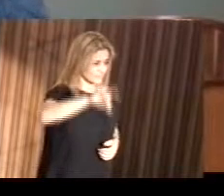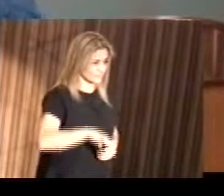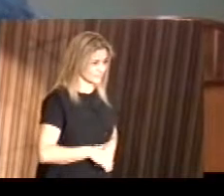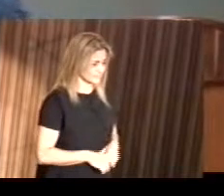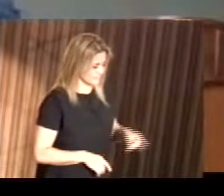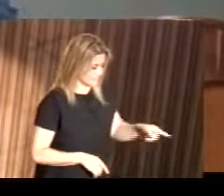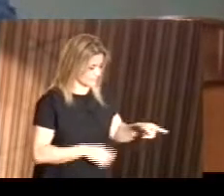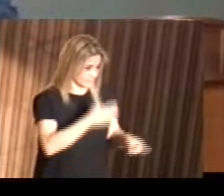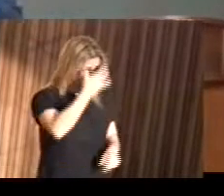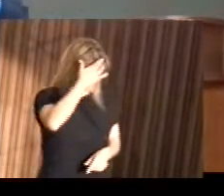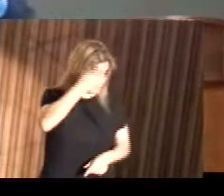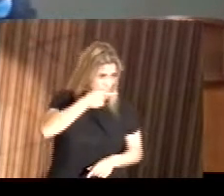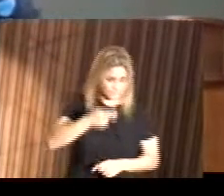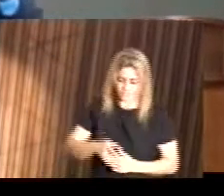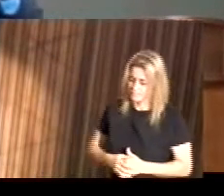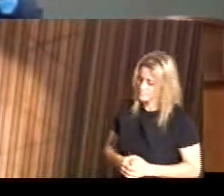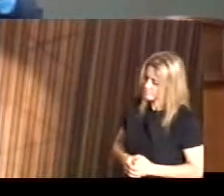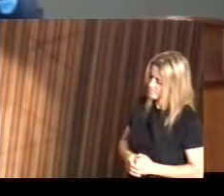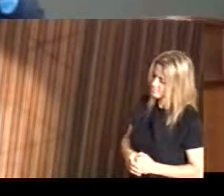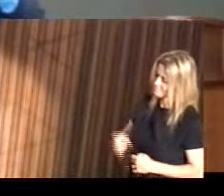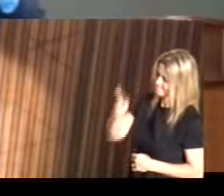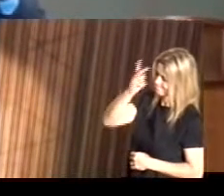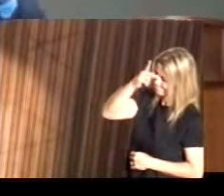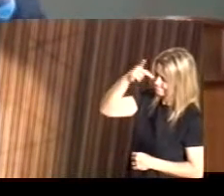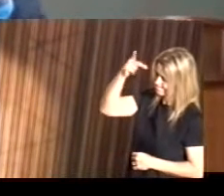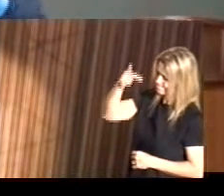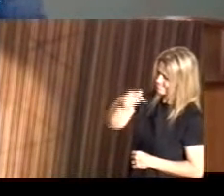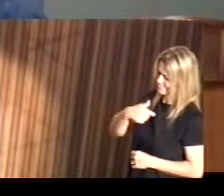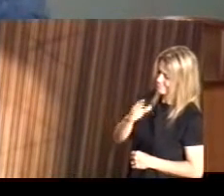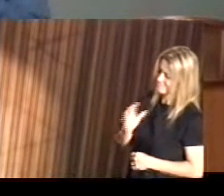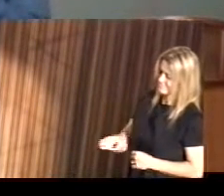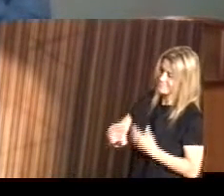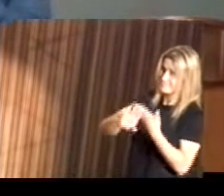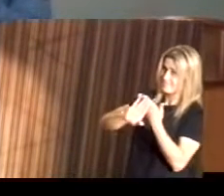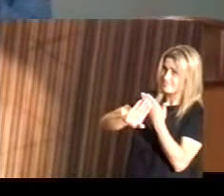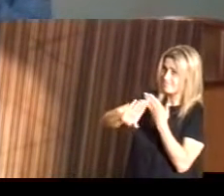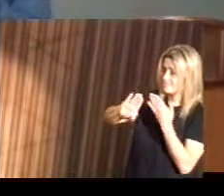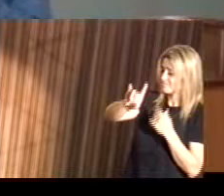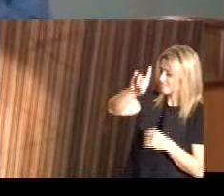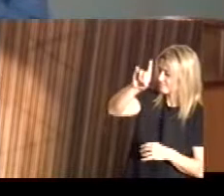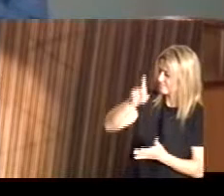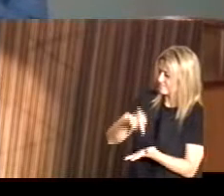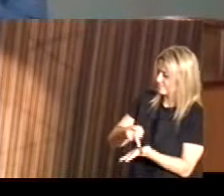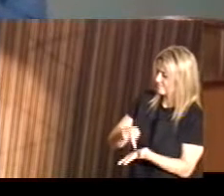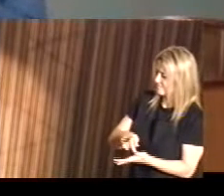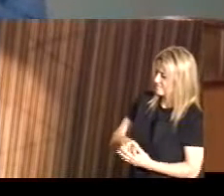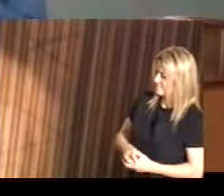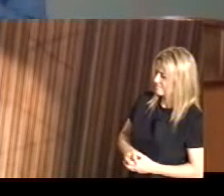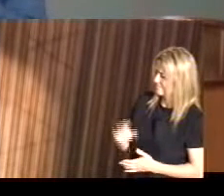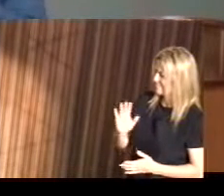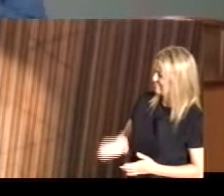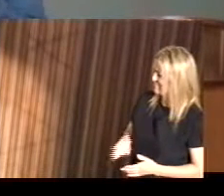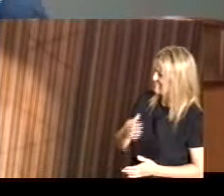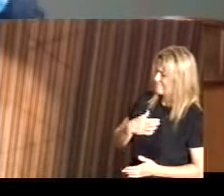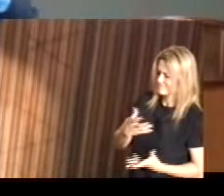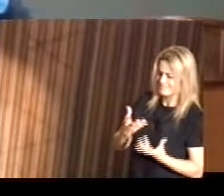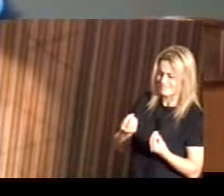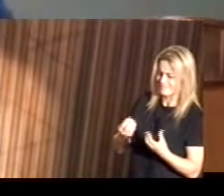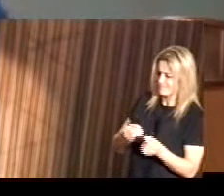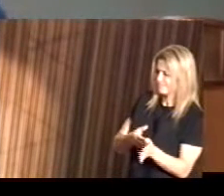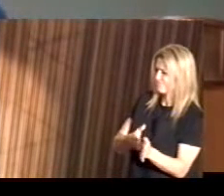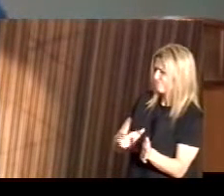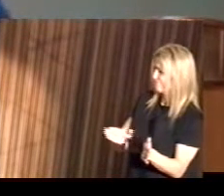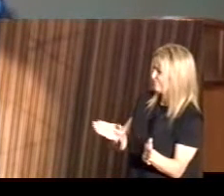e ela disse assim: pastor, eu estou afastada do Evangelho, já fiz muita besteira na